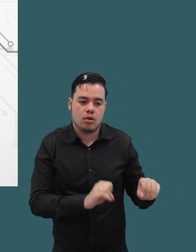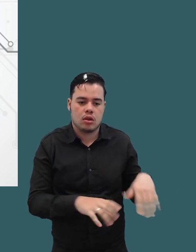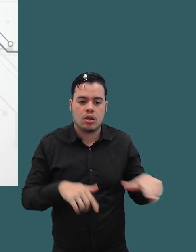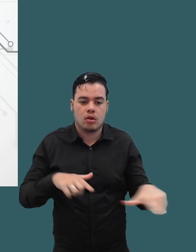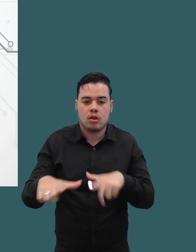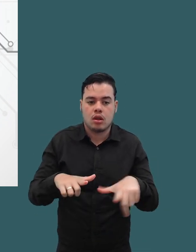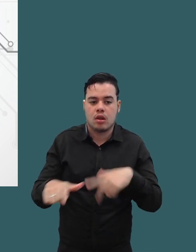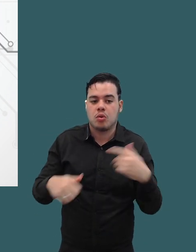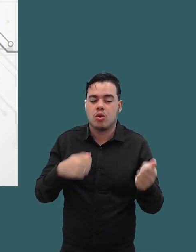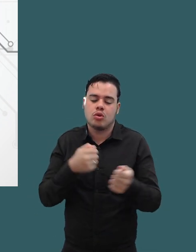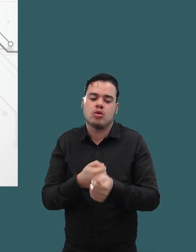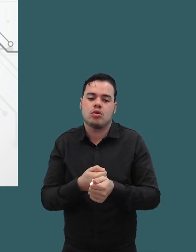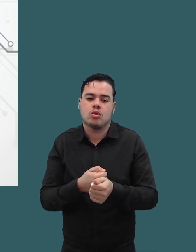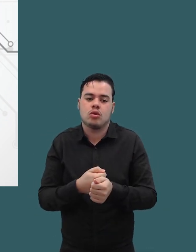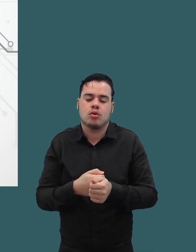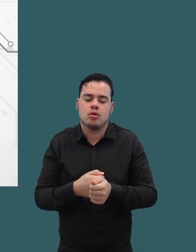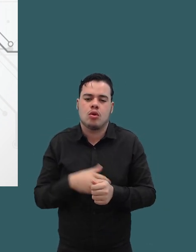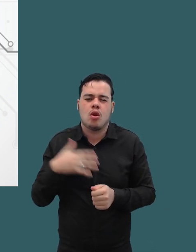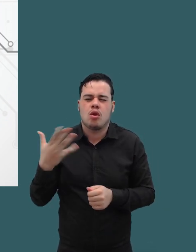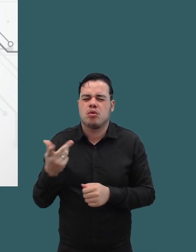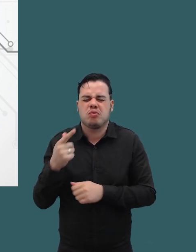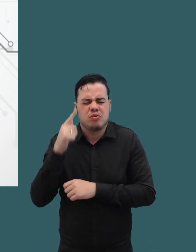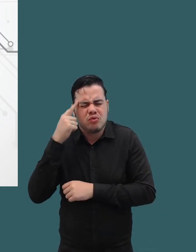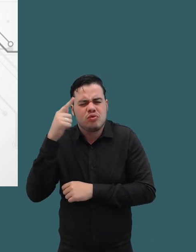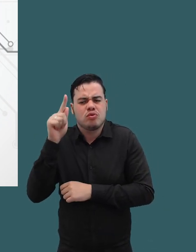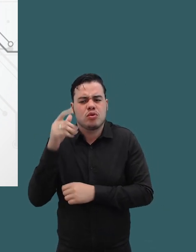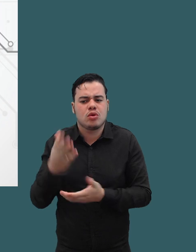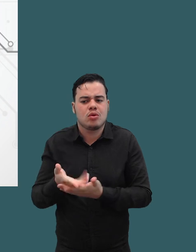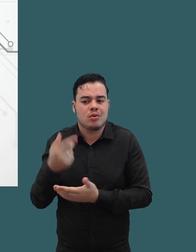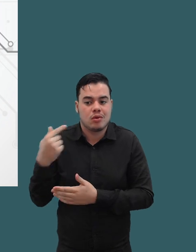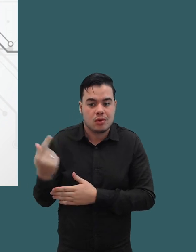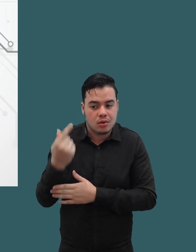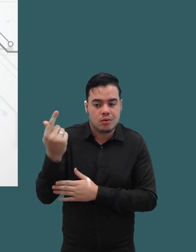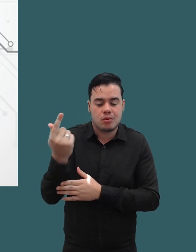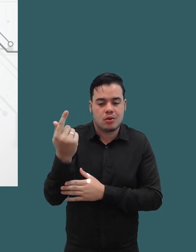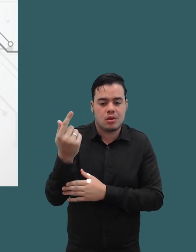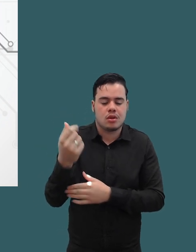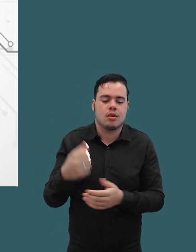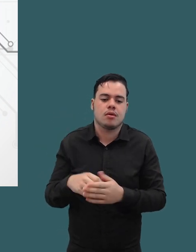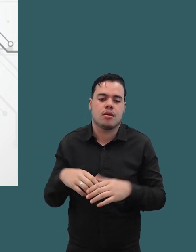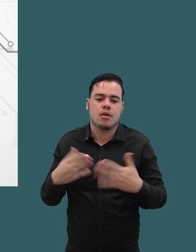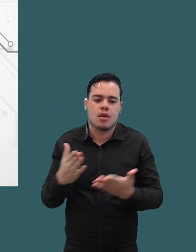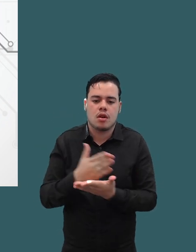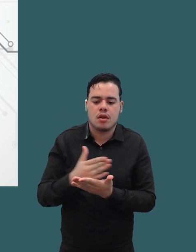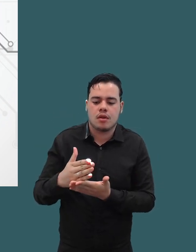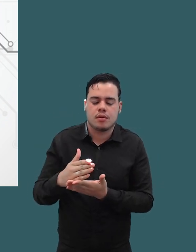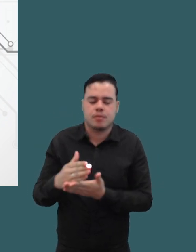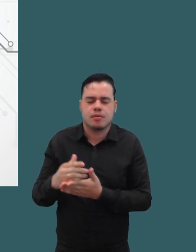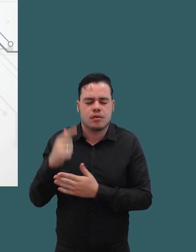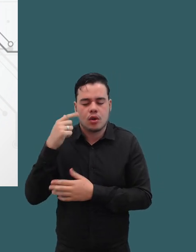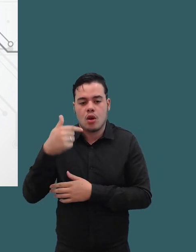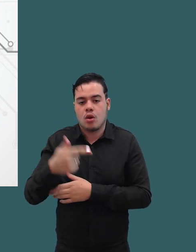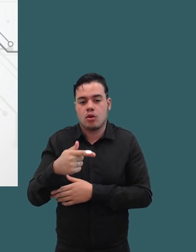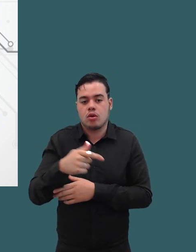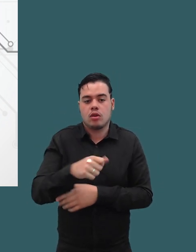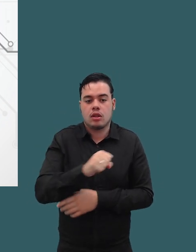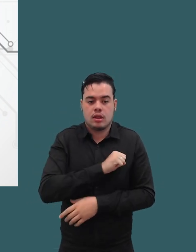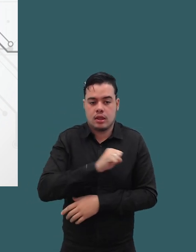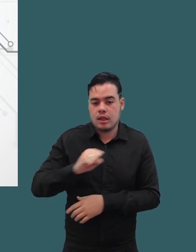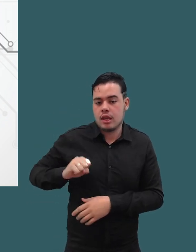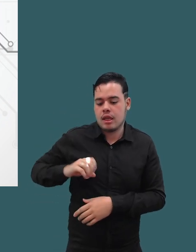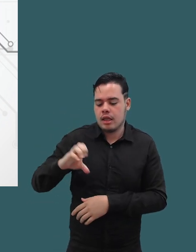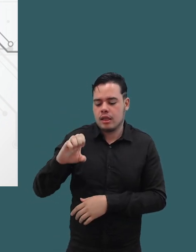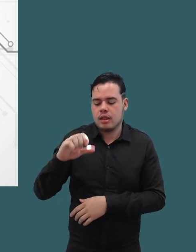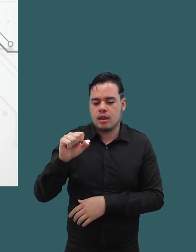ali com algumas prioridades que nós estamos ali discutindo e vamos apresentar isso. Os dois secretários, tanto o Inácio como